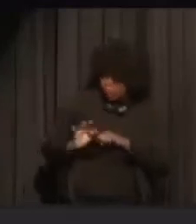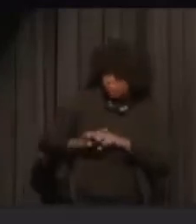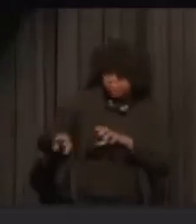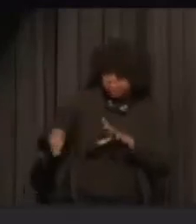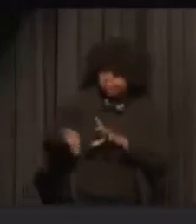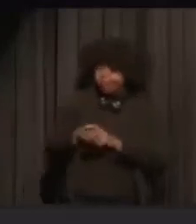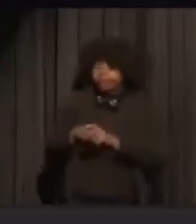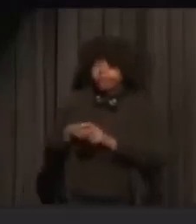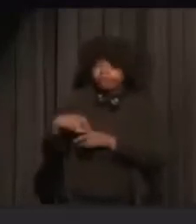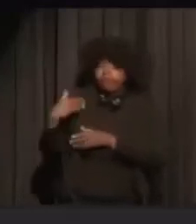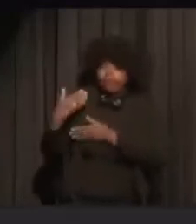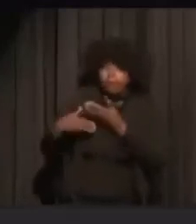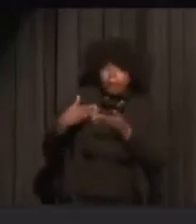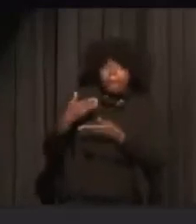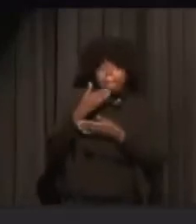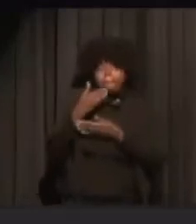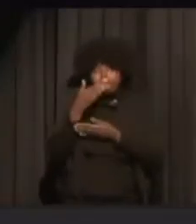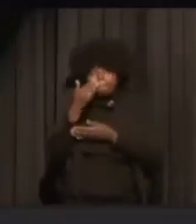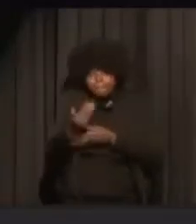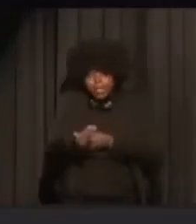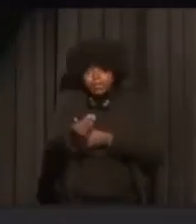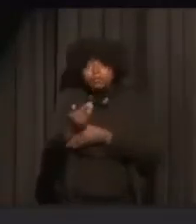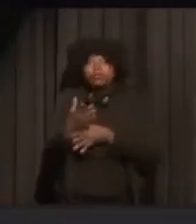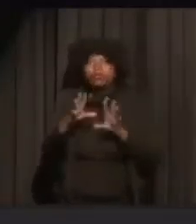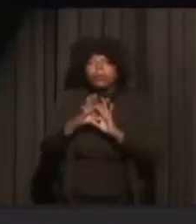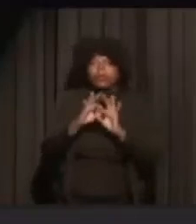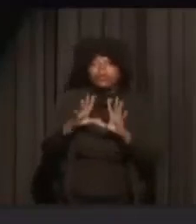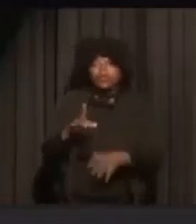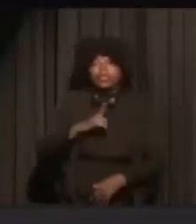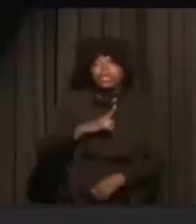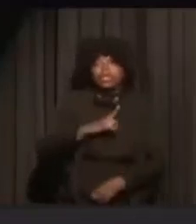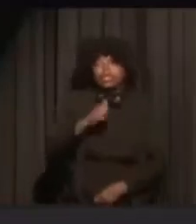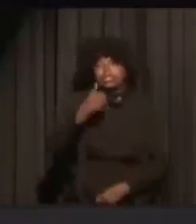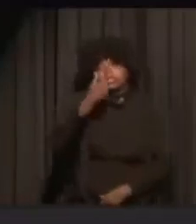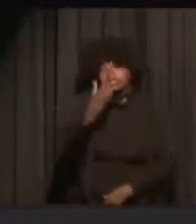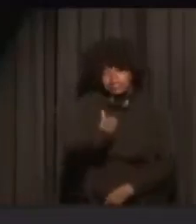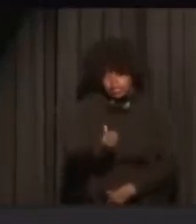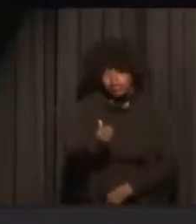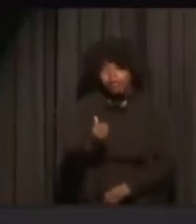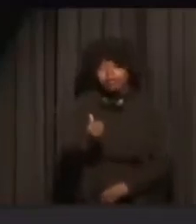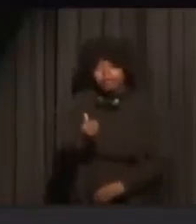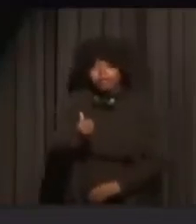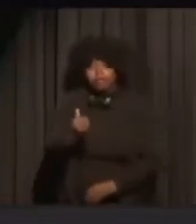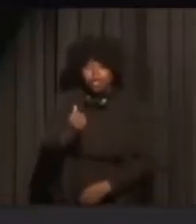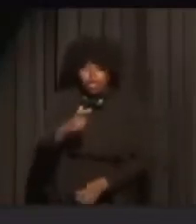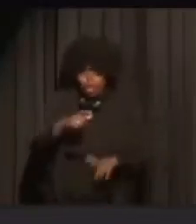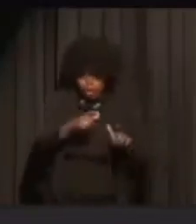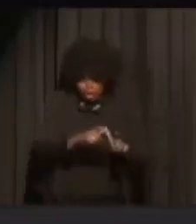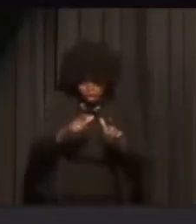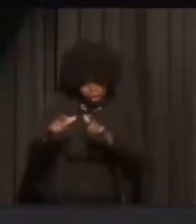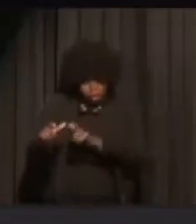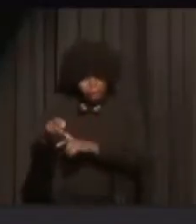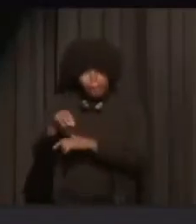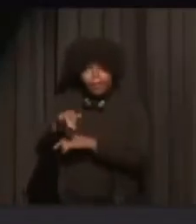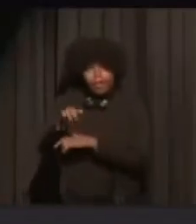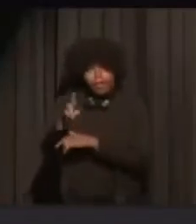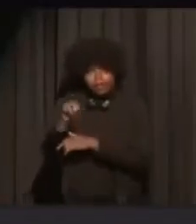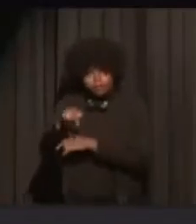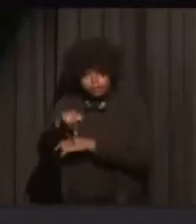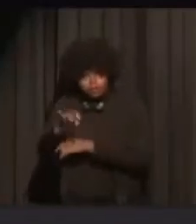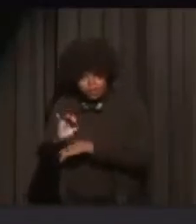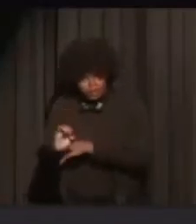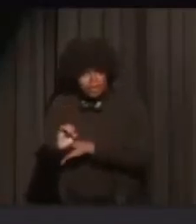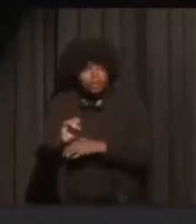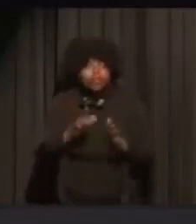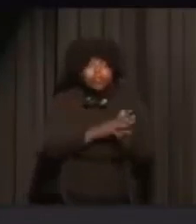processo de pedidos de licenciamento que envolve 16 perfurações na margem Equatorial lá de Fernando Noronha até o